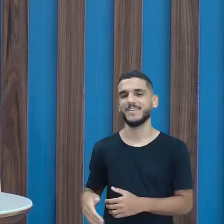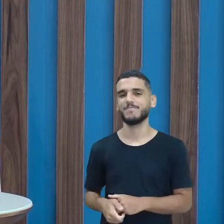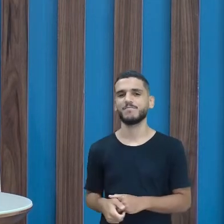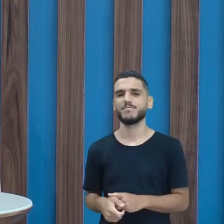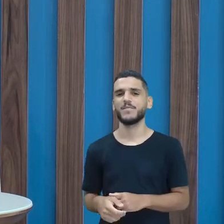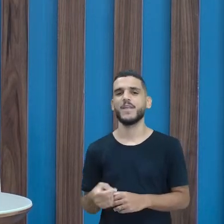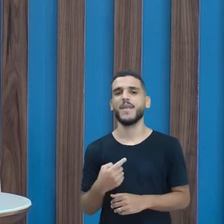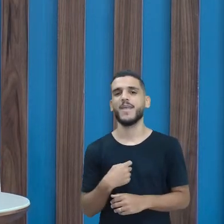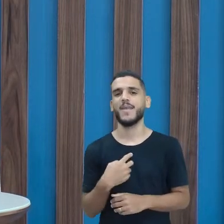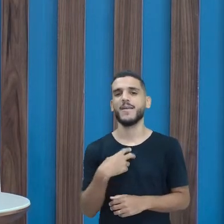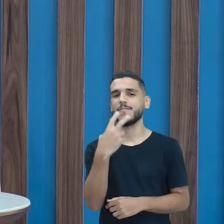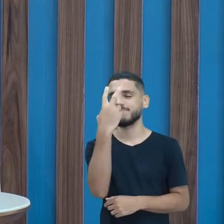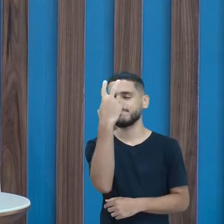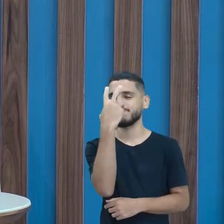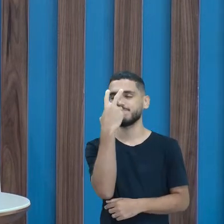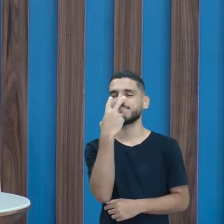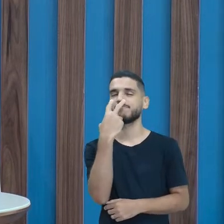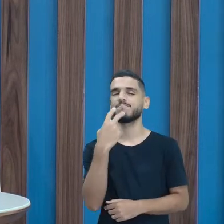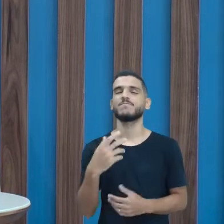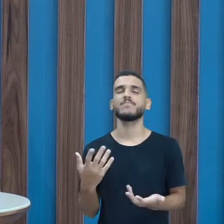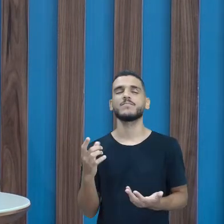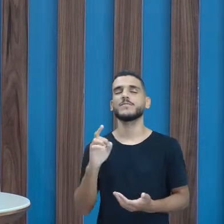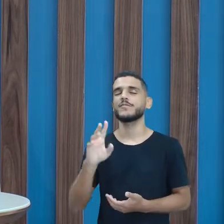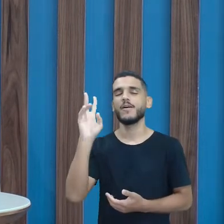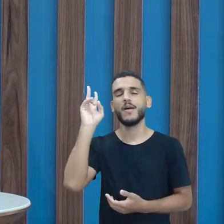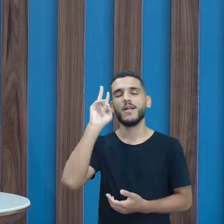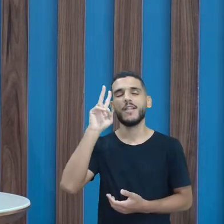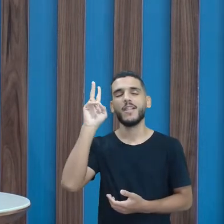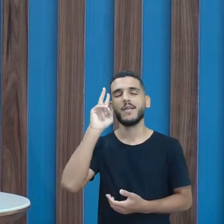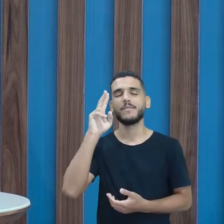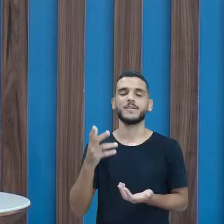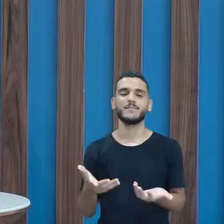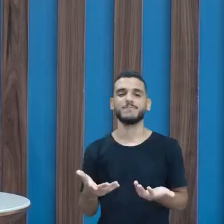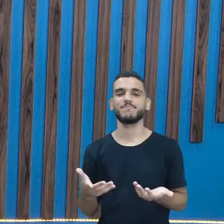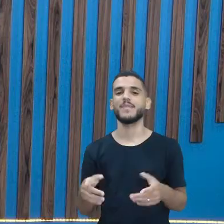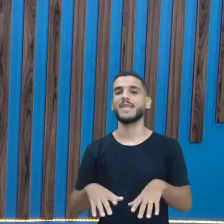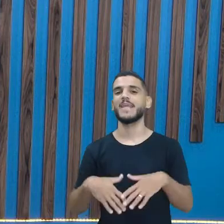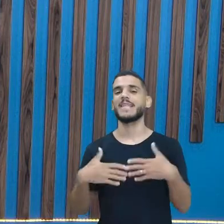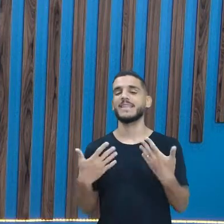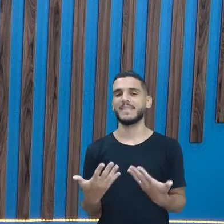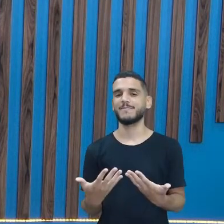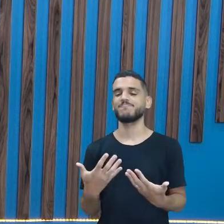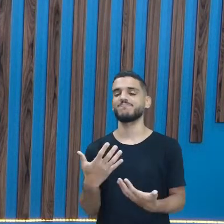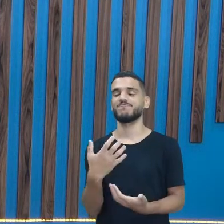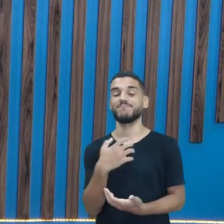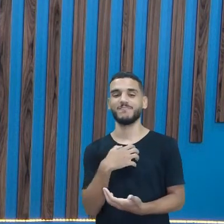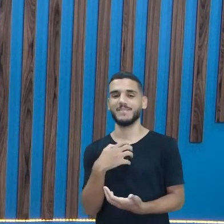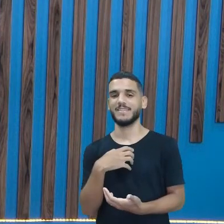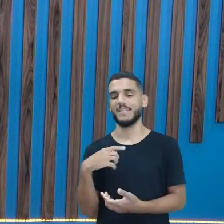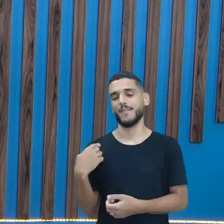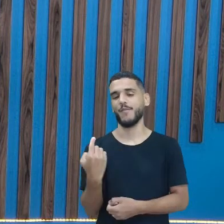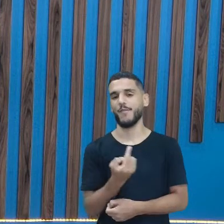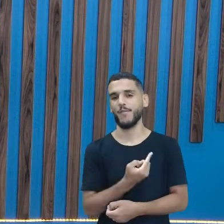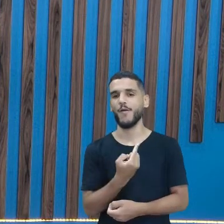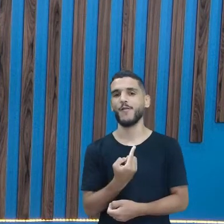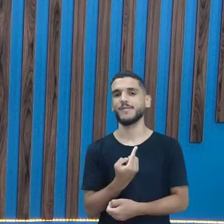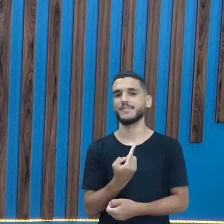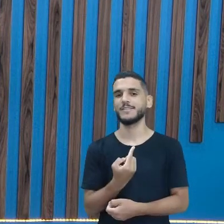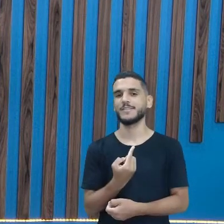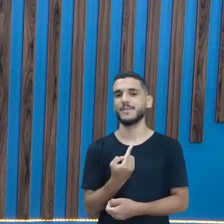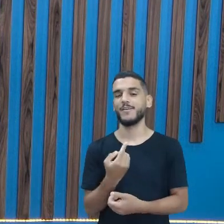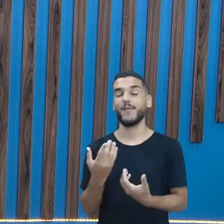Eu fiquei de olho fechado, assim, para não ficar Isso. lembrando. São os sentidos da gente trabalhando, Isso. né? Pra gente